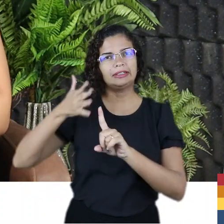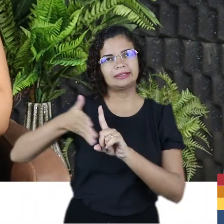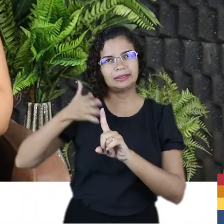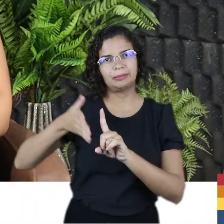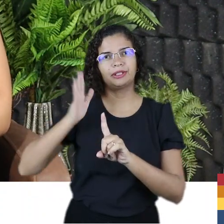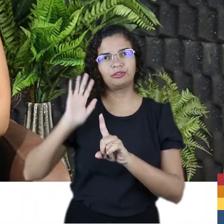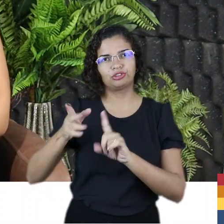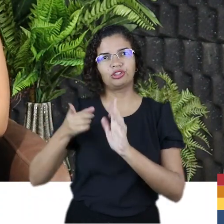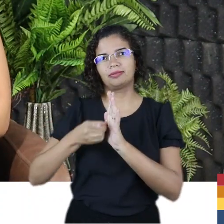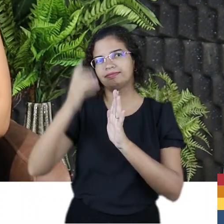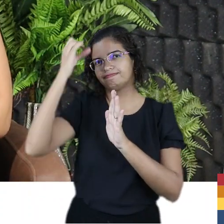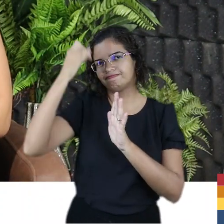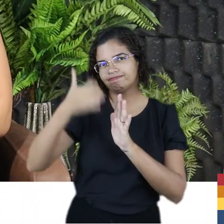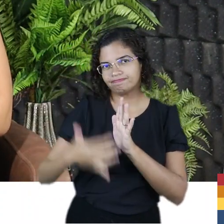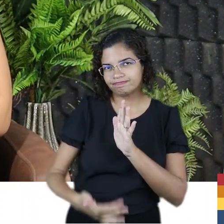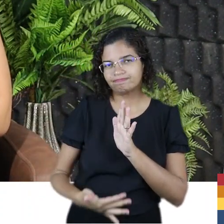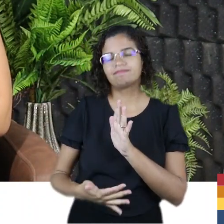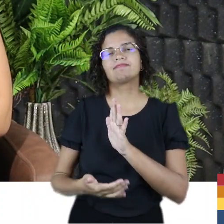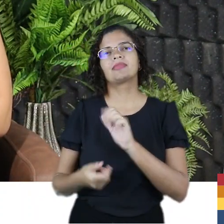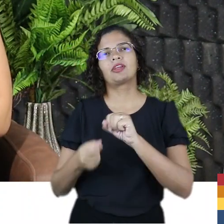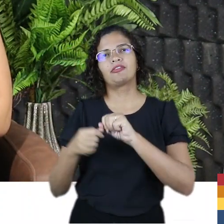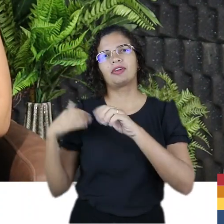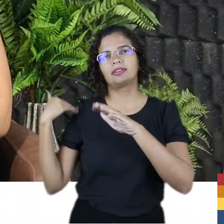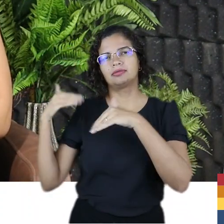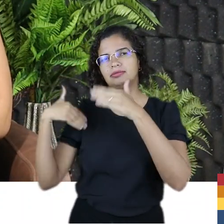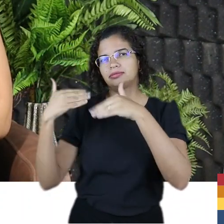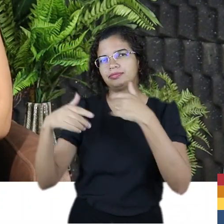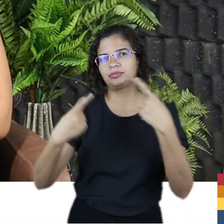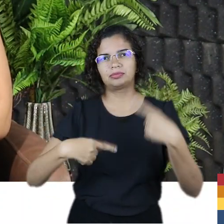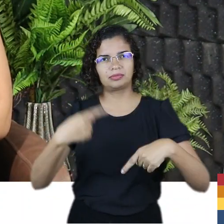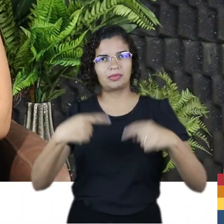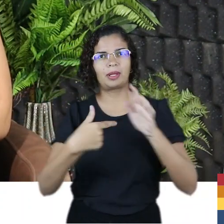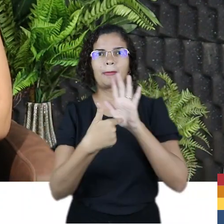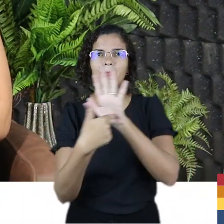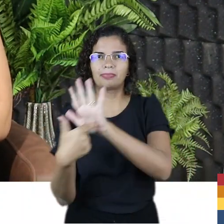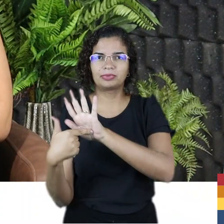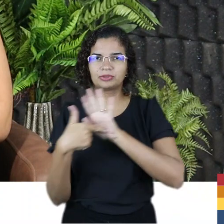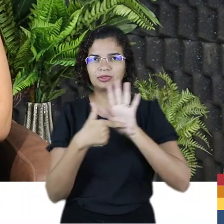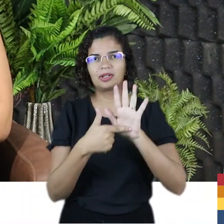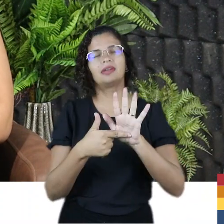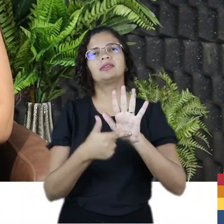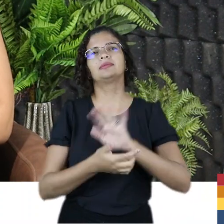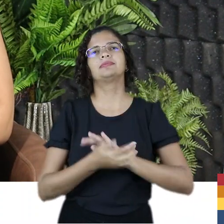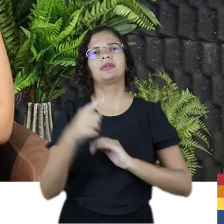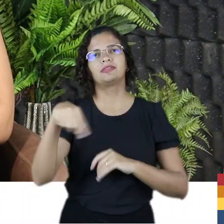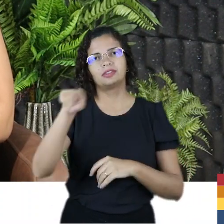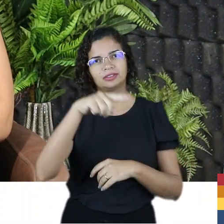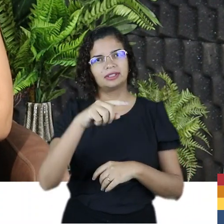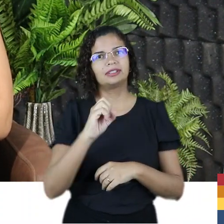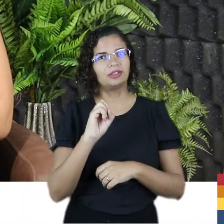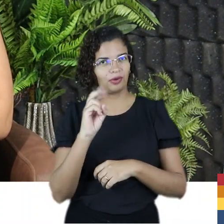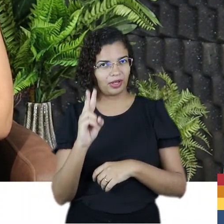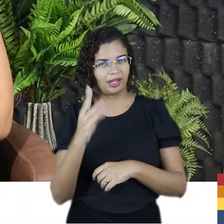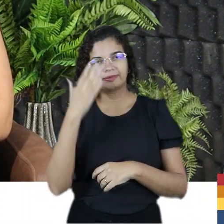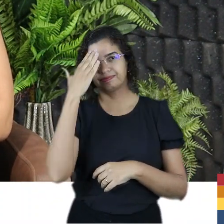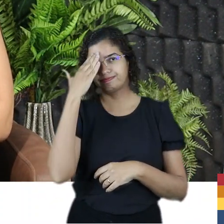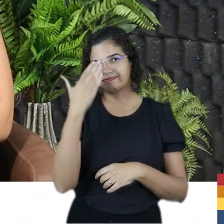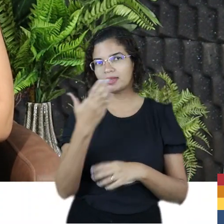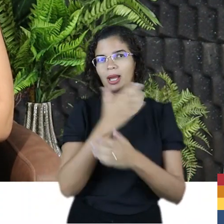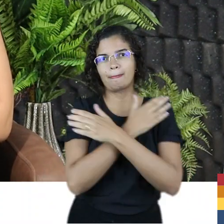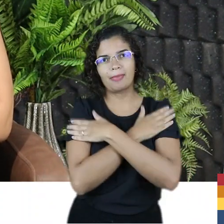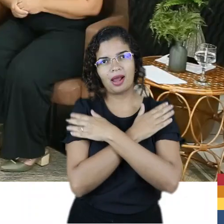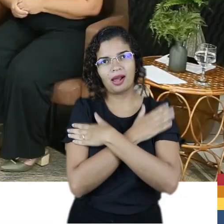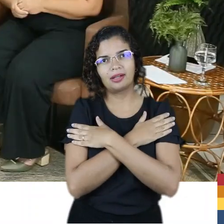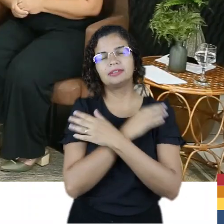discutidos apresentados para vocês tá bom então um grande abraço e muito obrigada e até a próxima